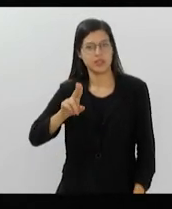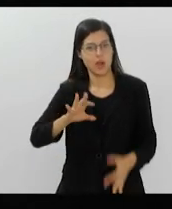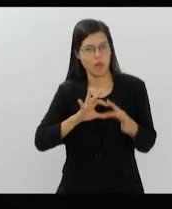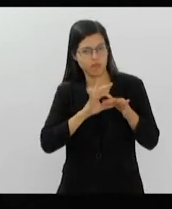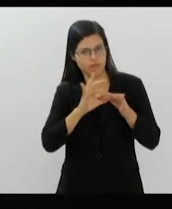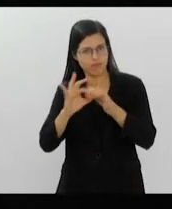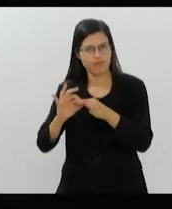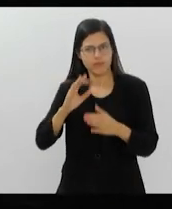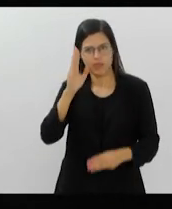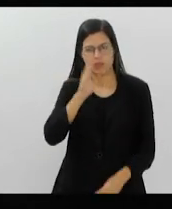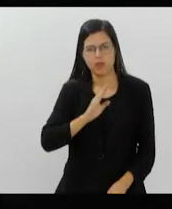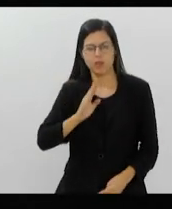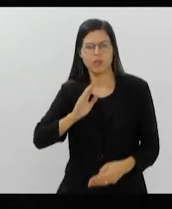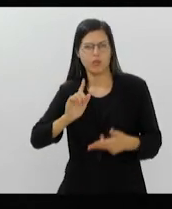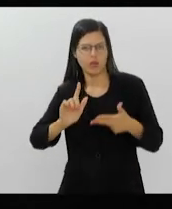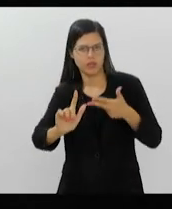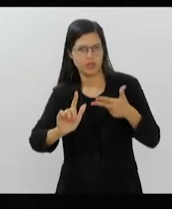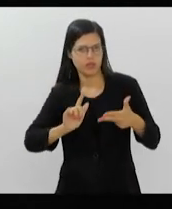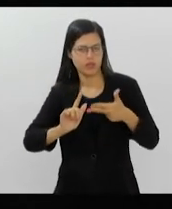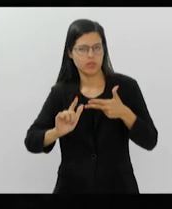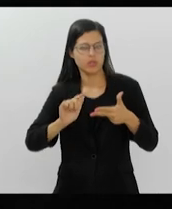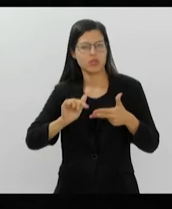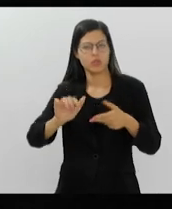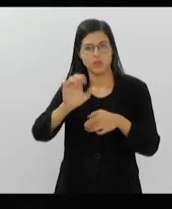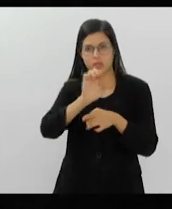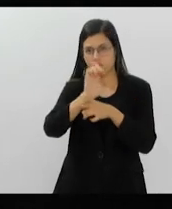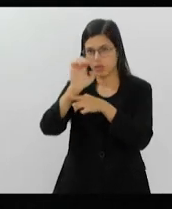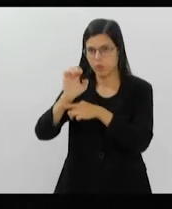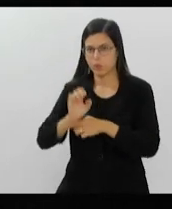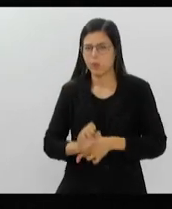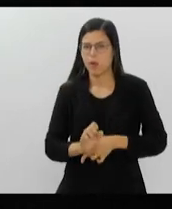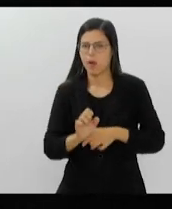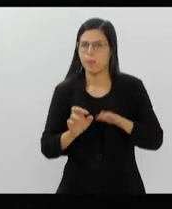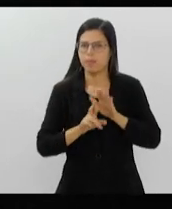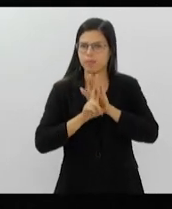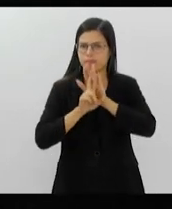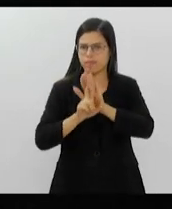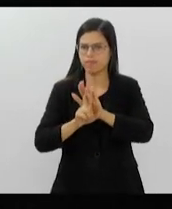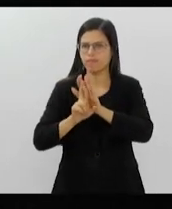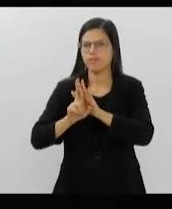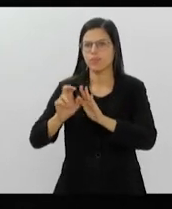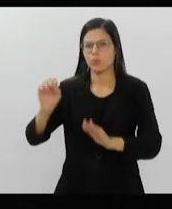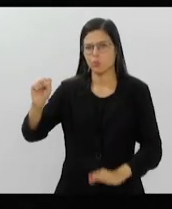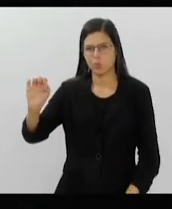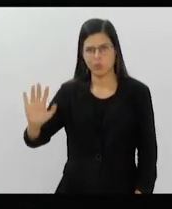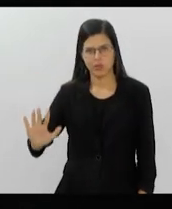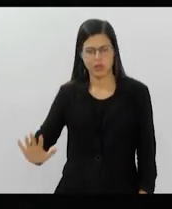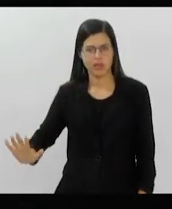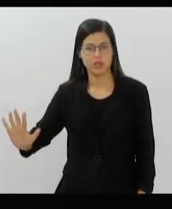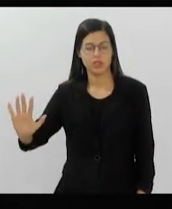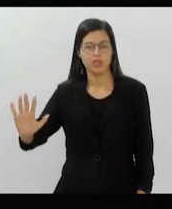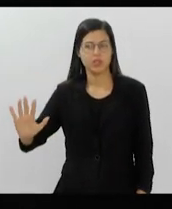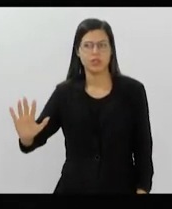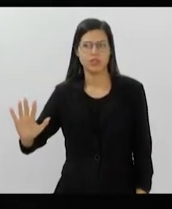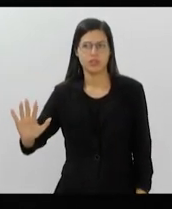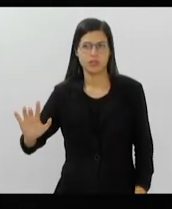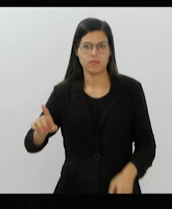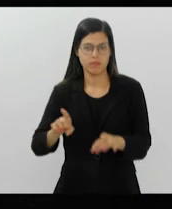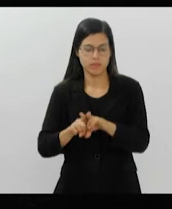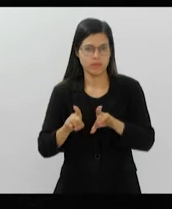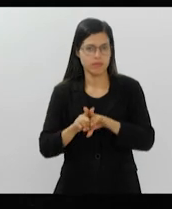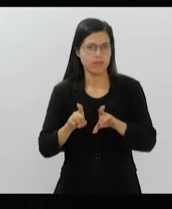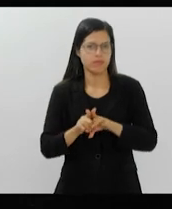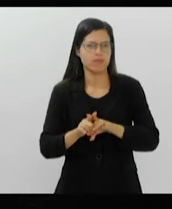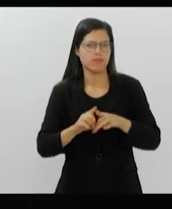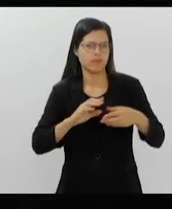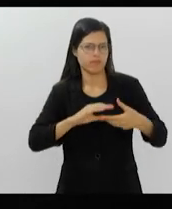dos Legislativos e Legisladores Estaduais, representando a região Sudeste. Em seus nomes, cumprimento a todos os parlamentares